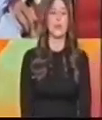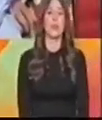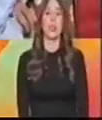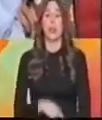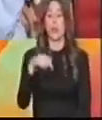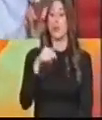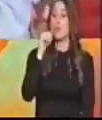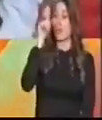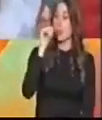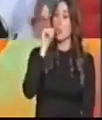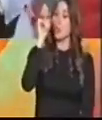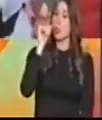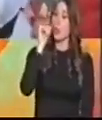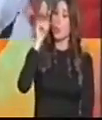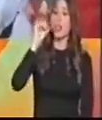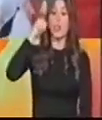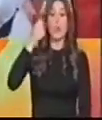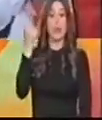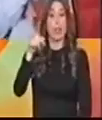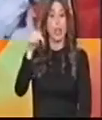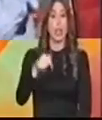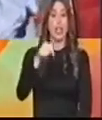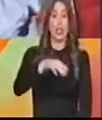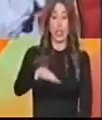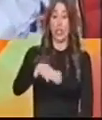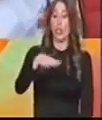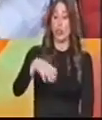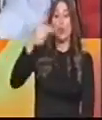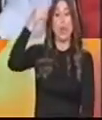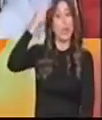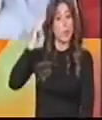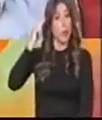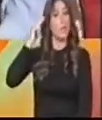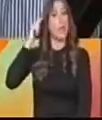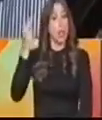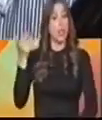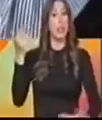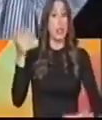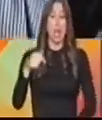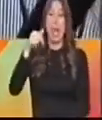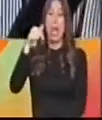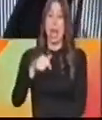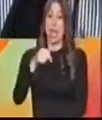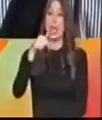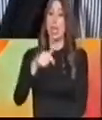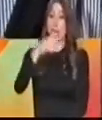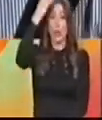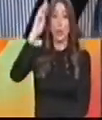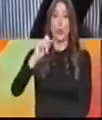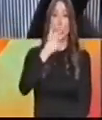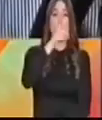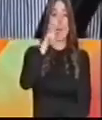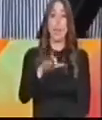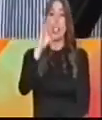Onde há castanhas e vinho, nas terras de Penafiel. Ai, aqui no São Martinho,